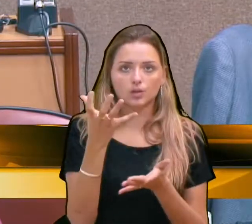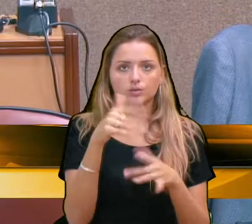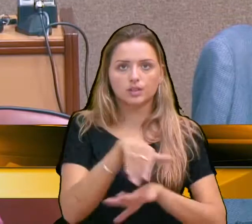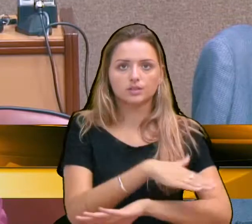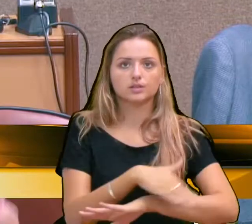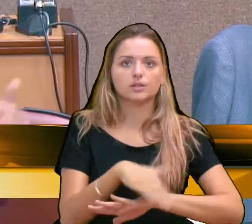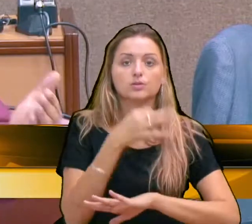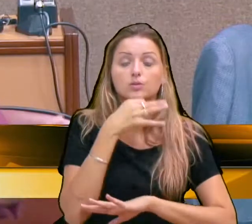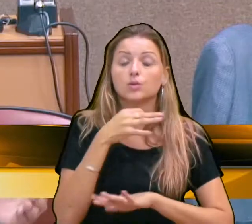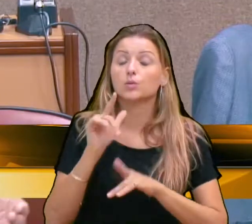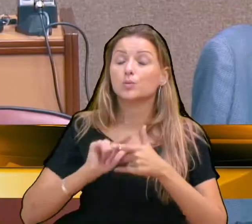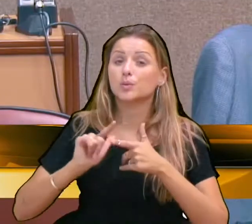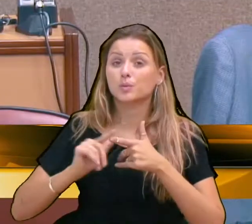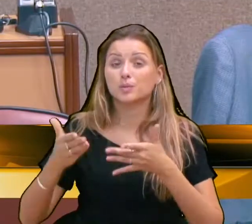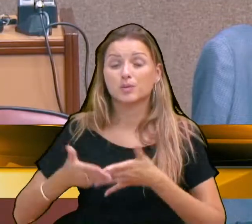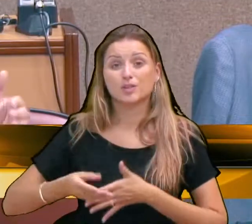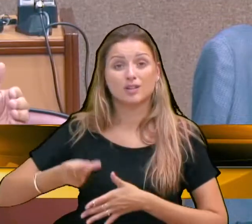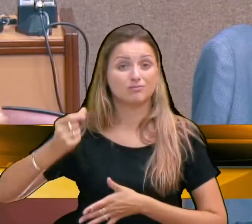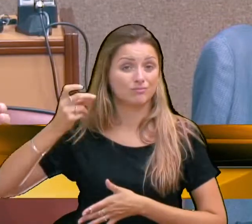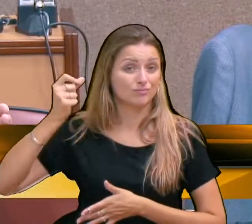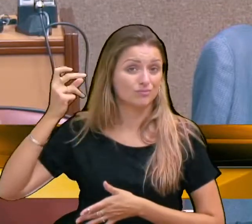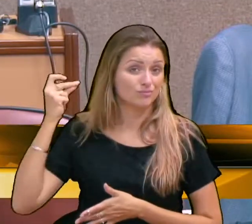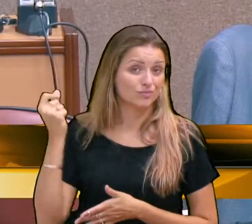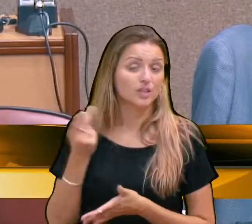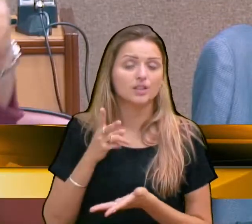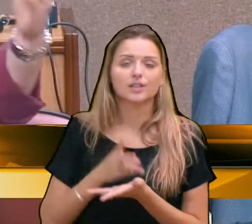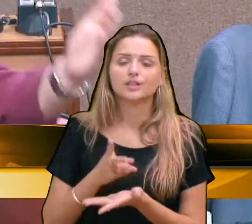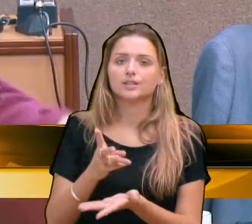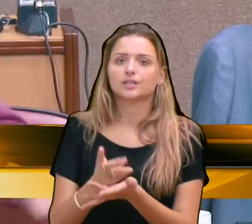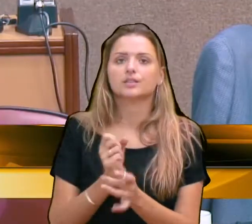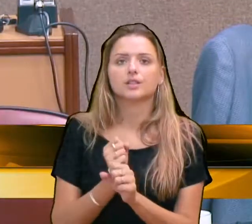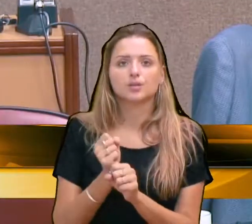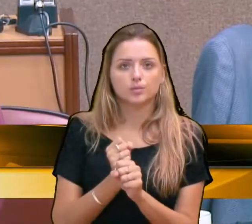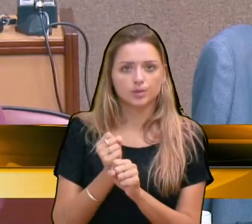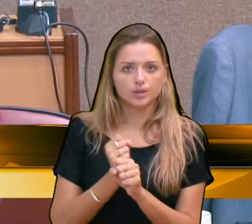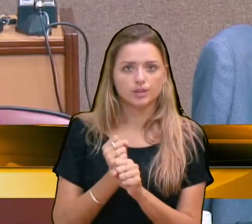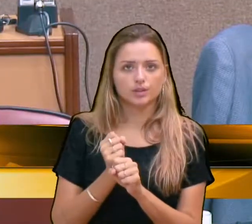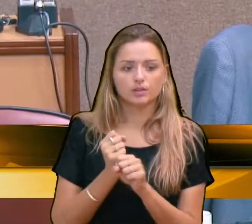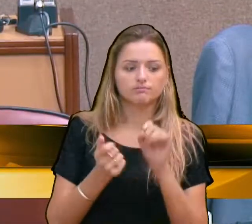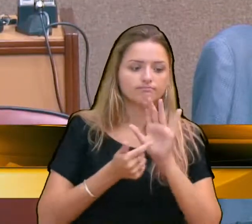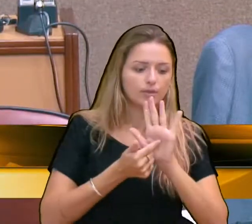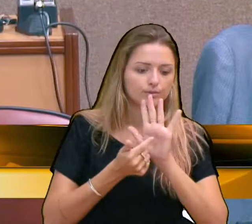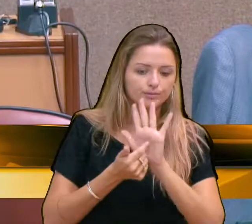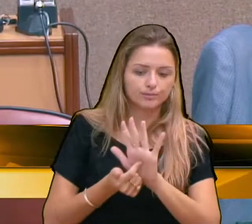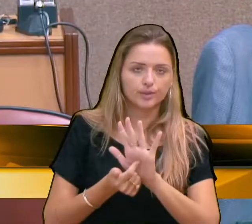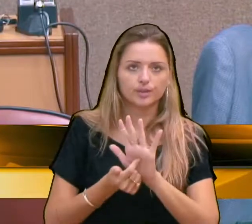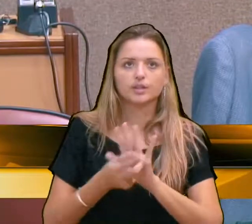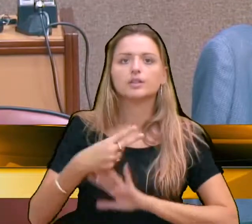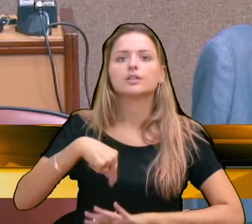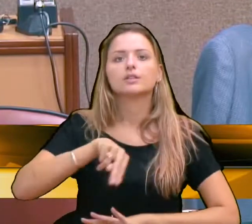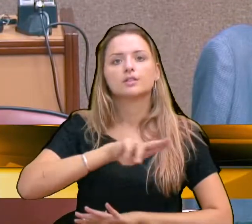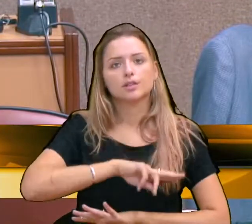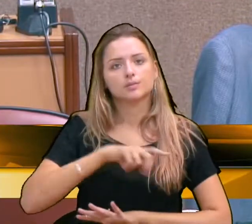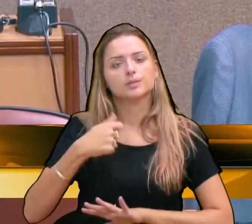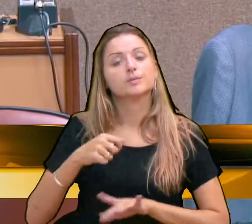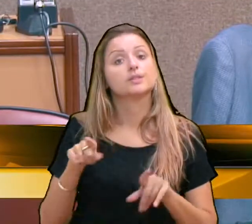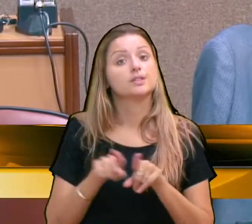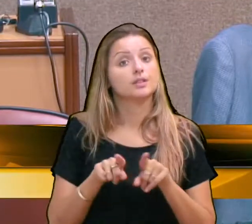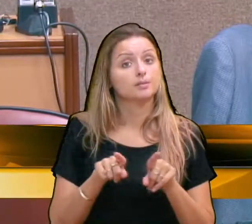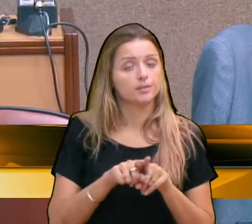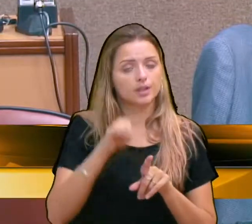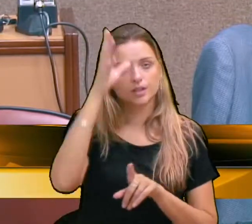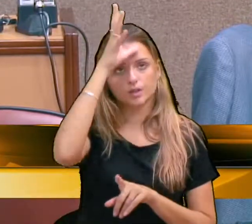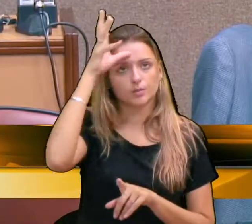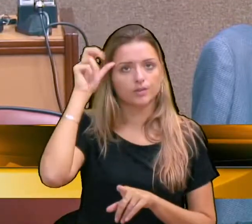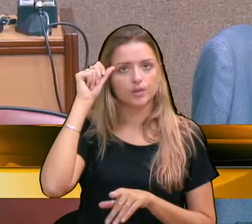Um problema já antigo que a todo ano vem a lume e nós precisamos que também a prefeitura